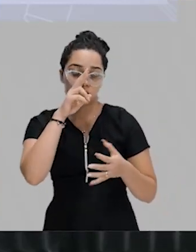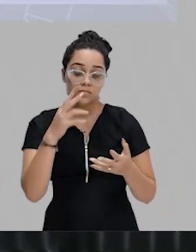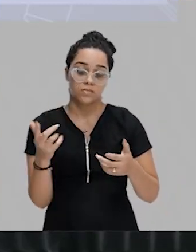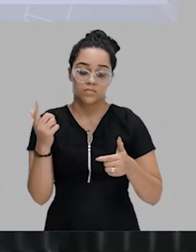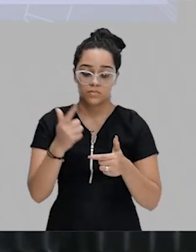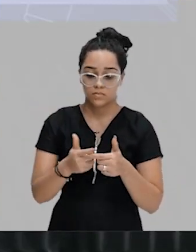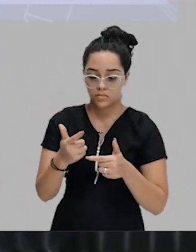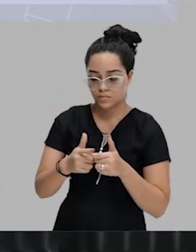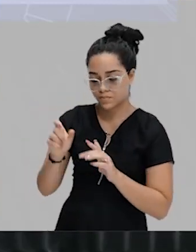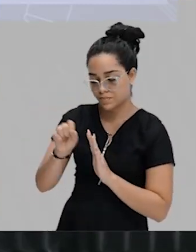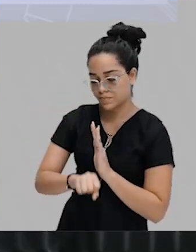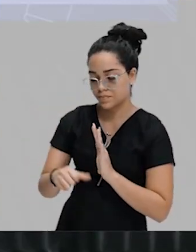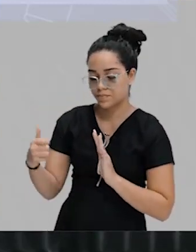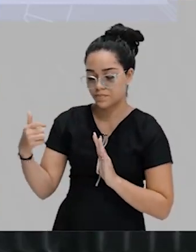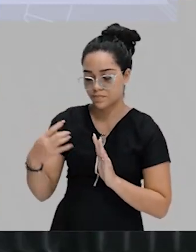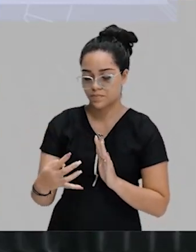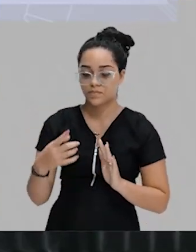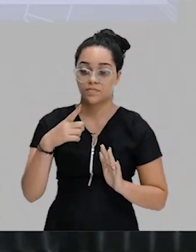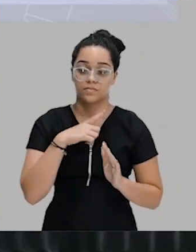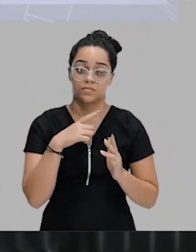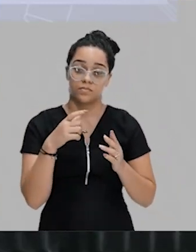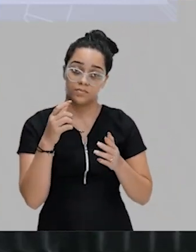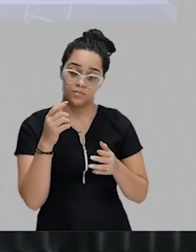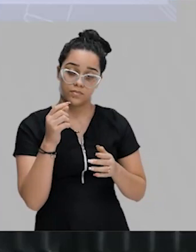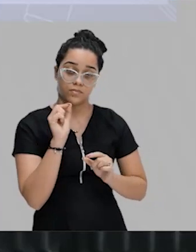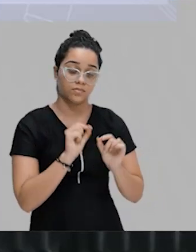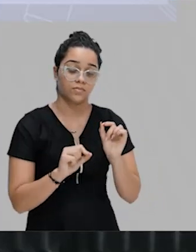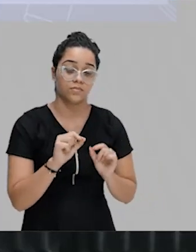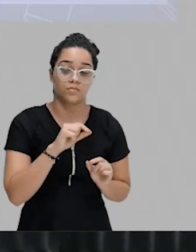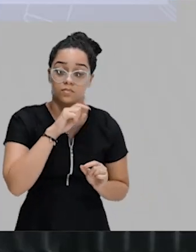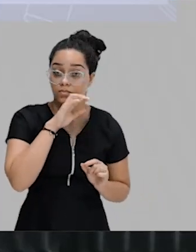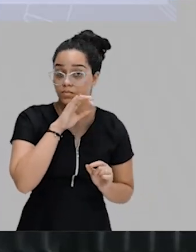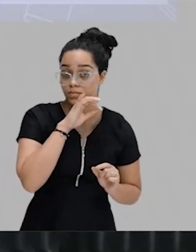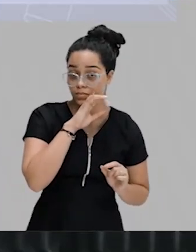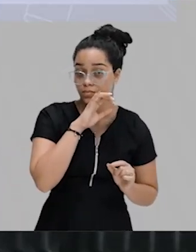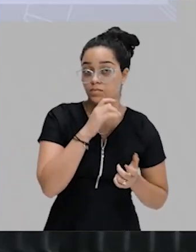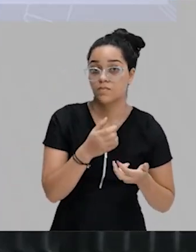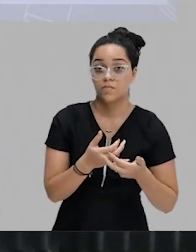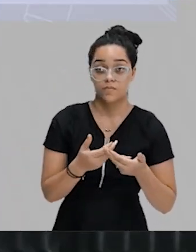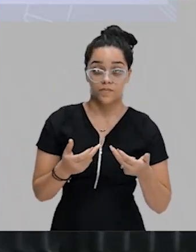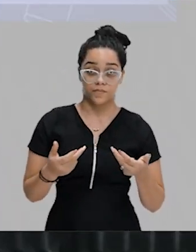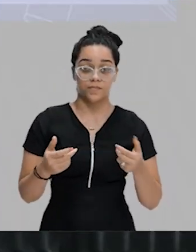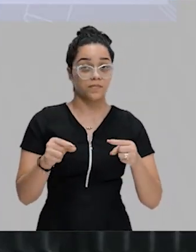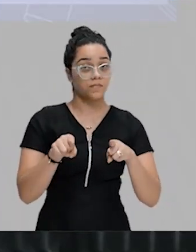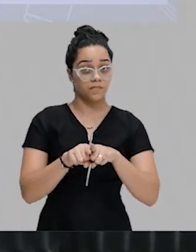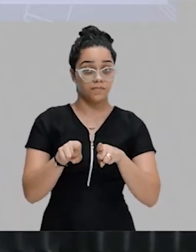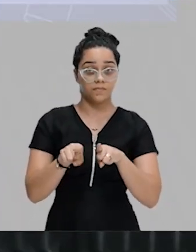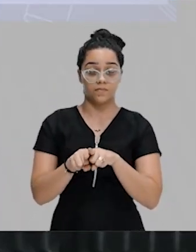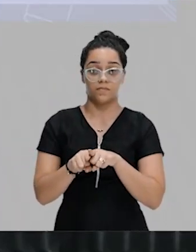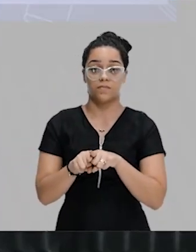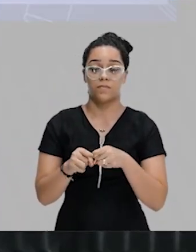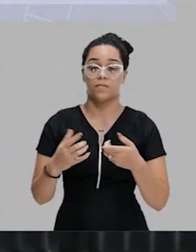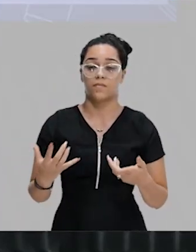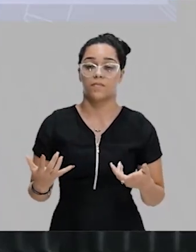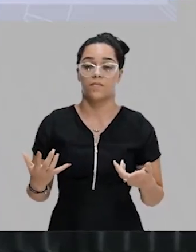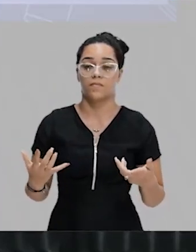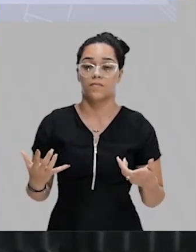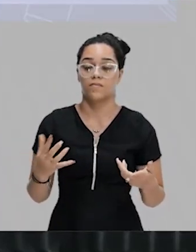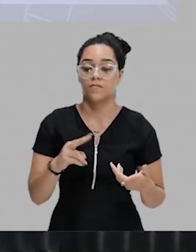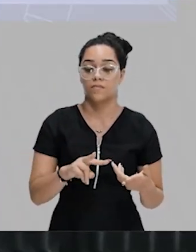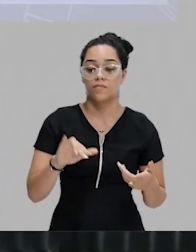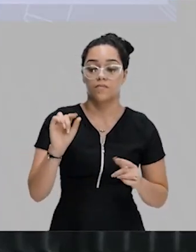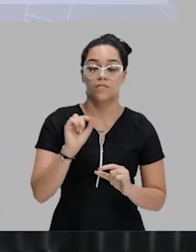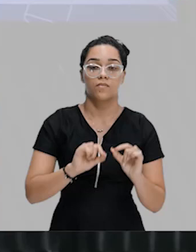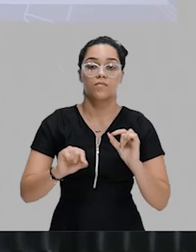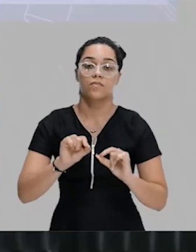século XIV, a velha nobreza feudal, a velha aristocracia feudal, ela